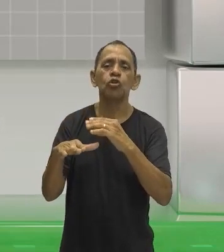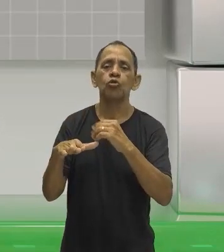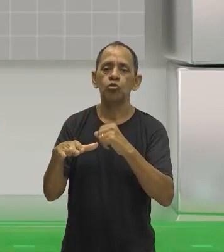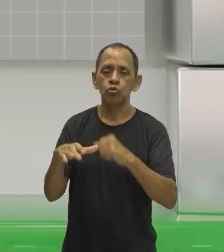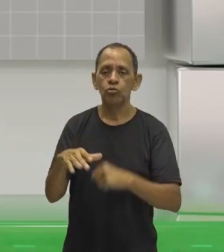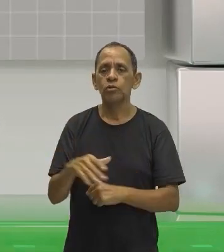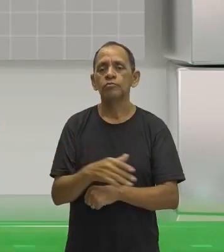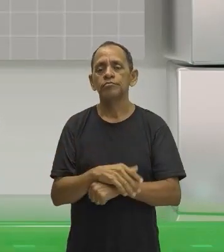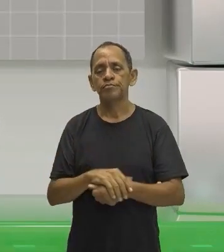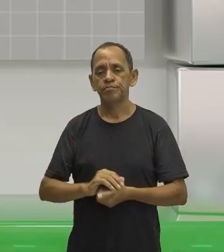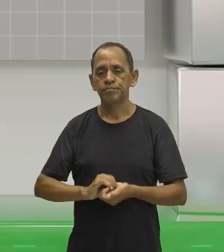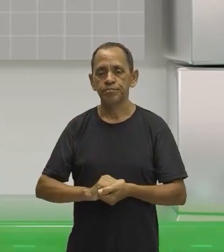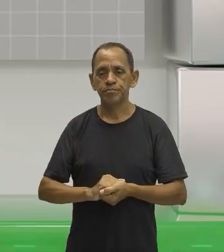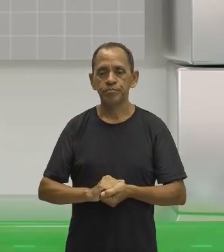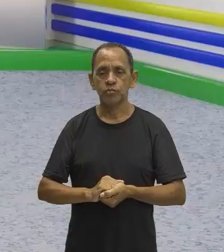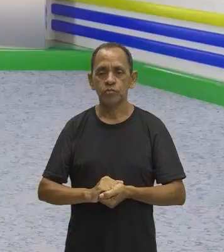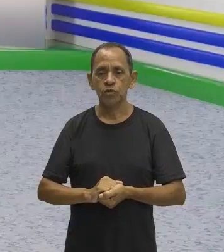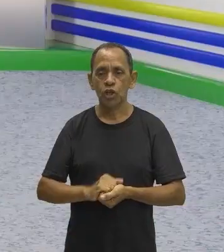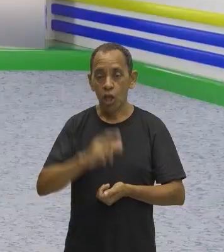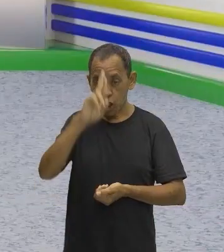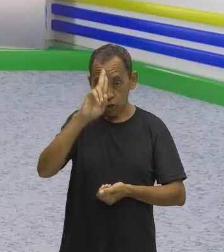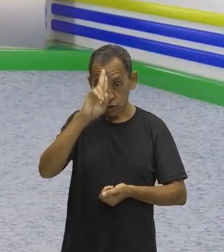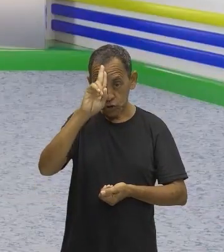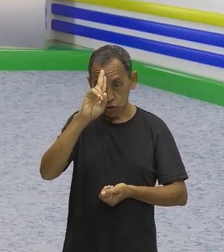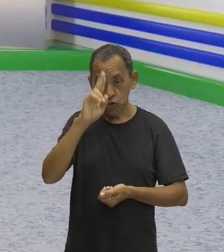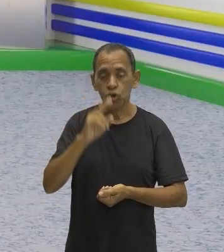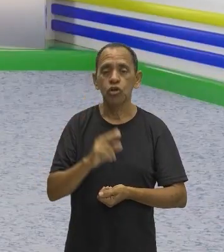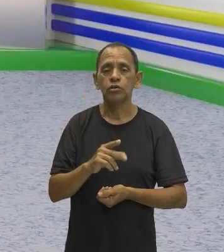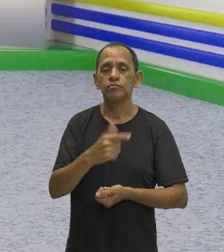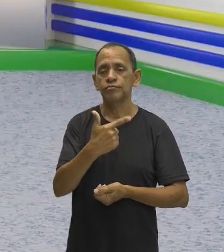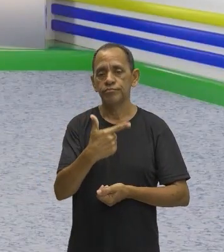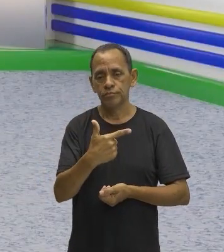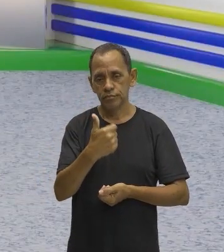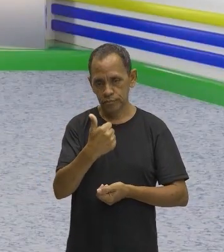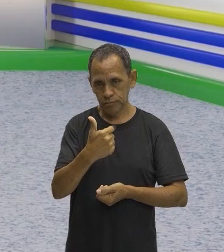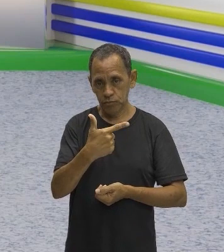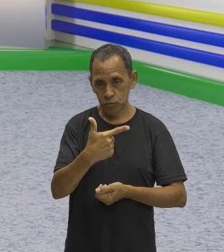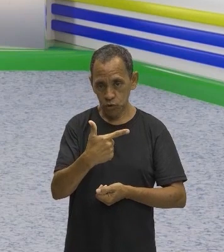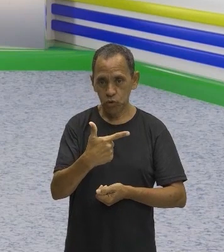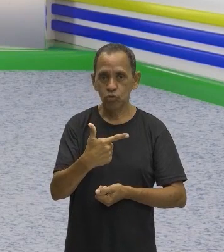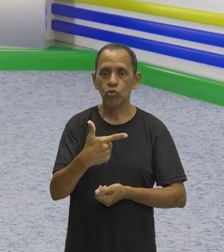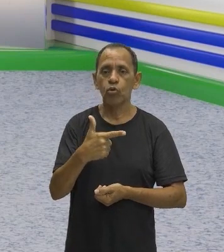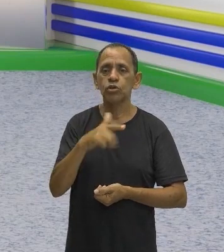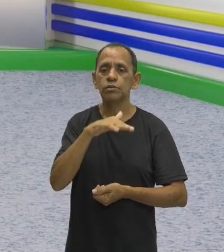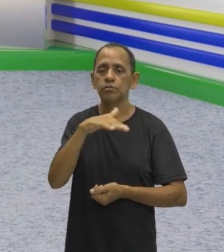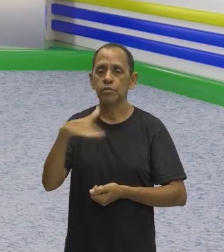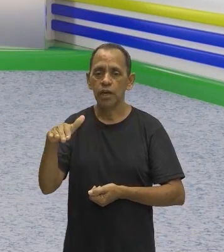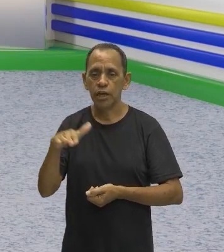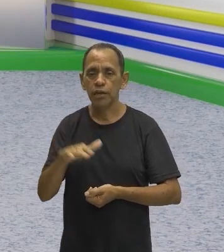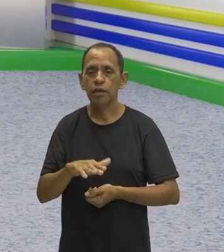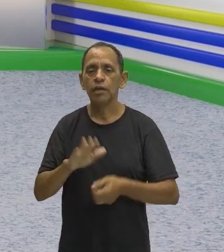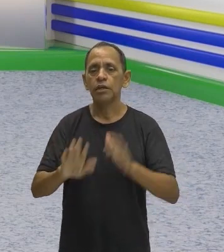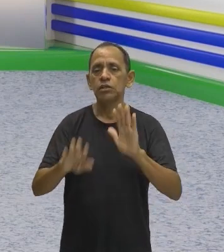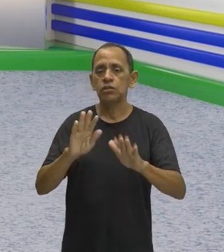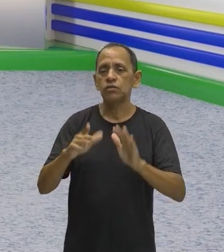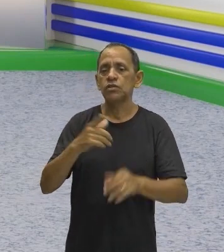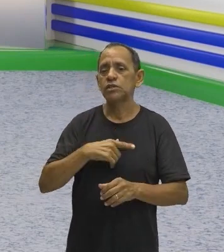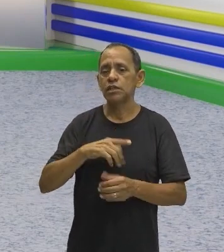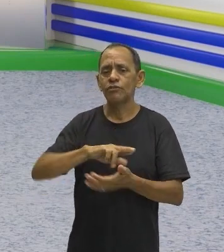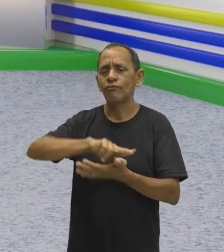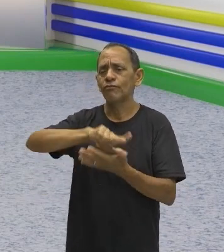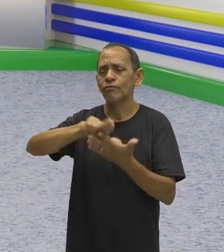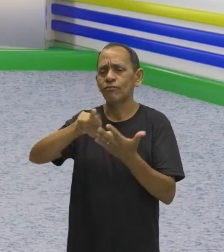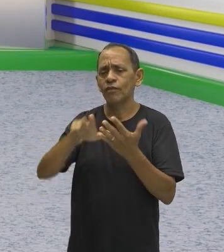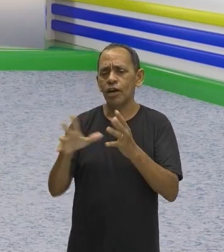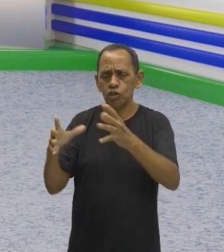não é? Exato. E das 18h30 também. E muitas vezes, num primeiro horário, são pouquíssimas turmas logadas, né? Então, a gente acaba que